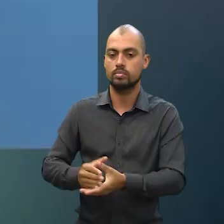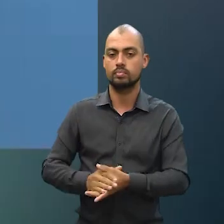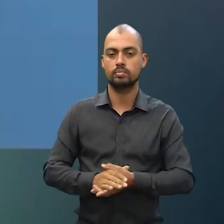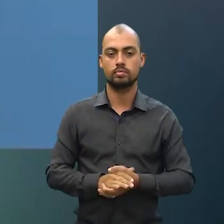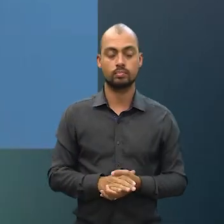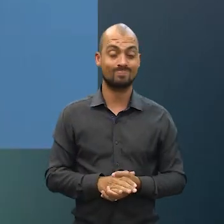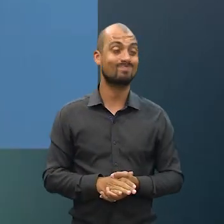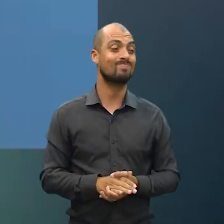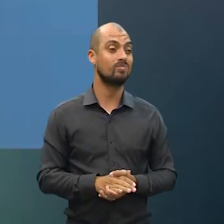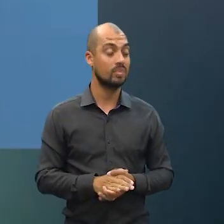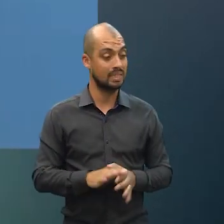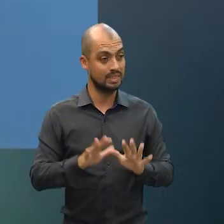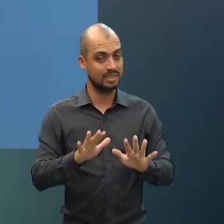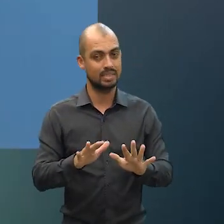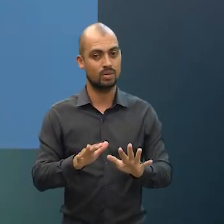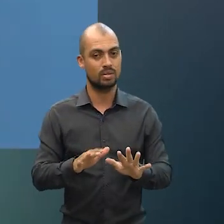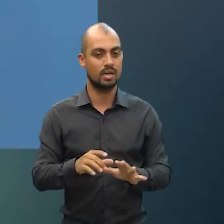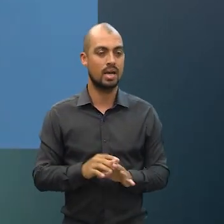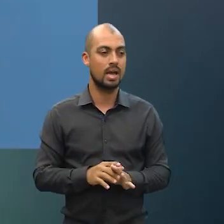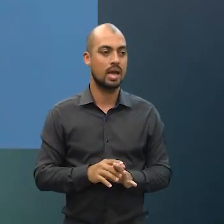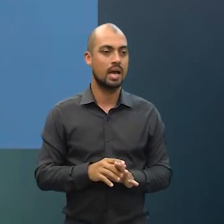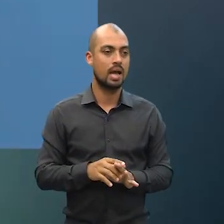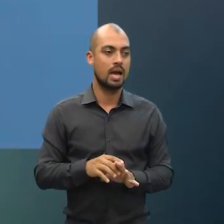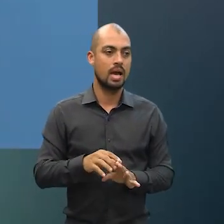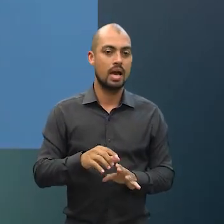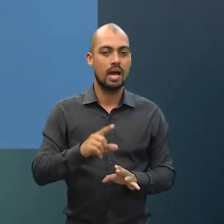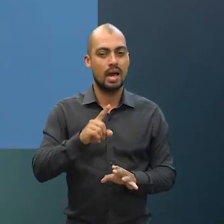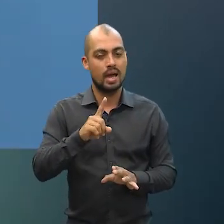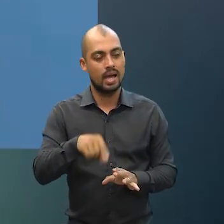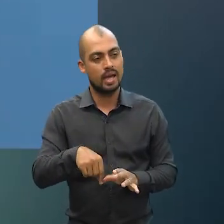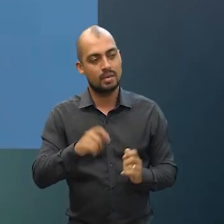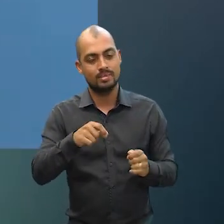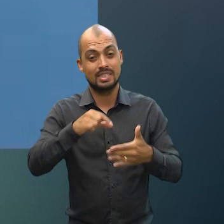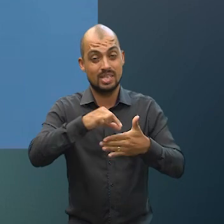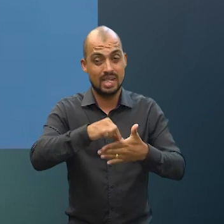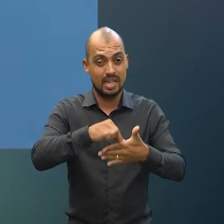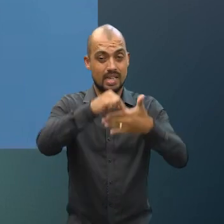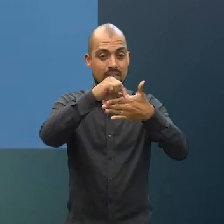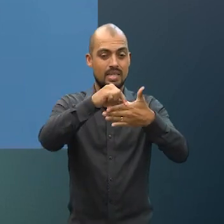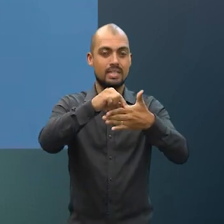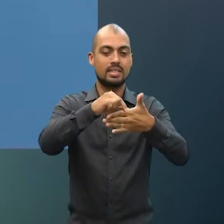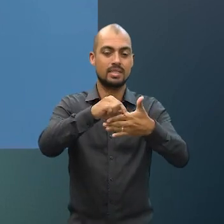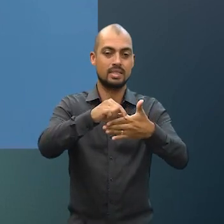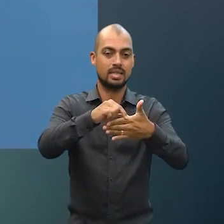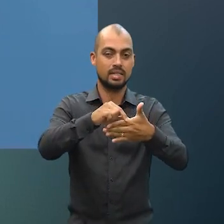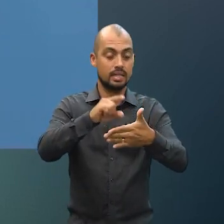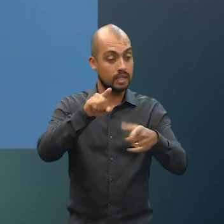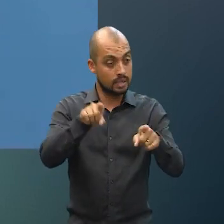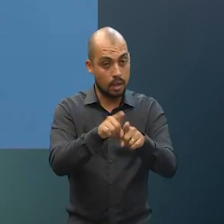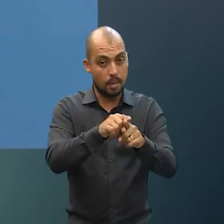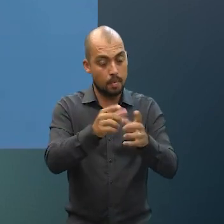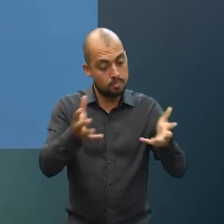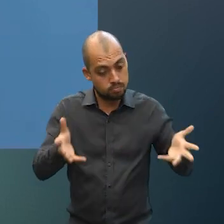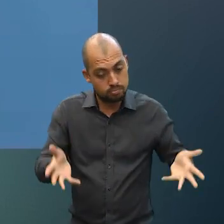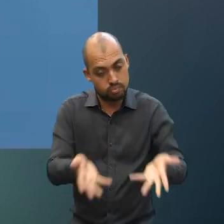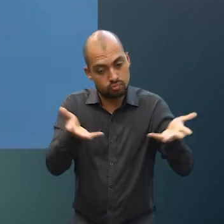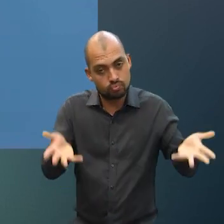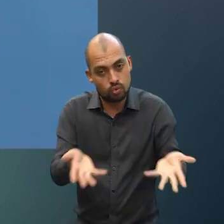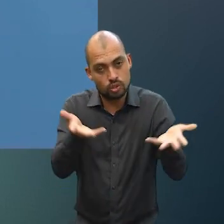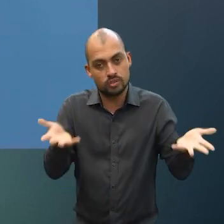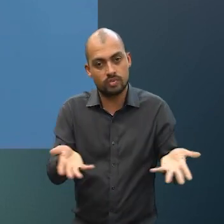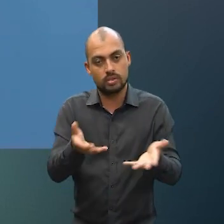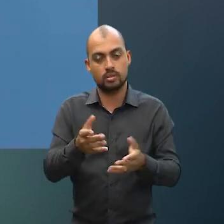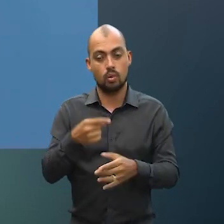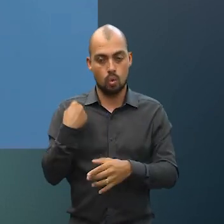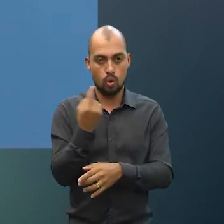Aí é um processo bastante de liderança, de motivacional. Nós tivemos aqui,